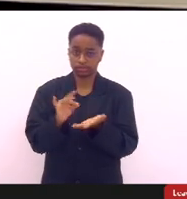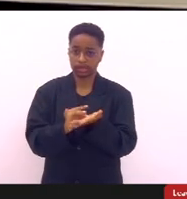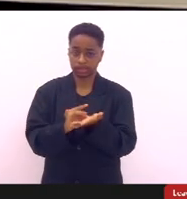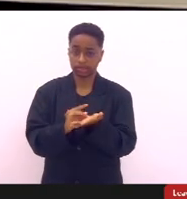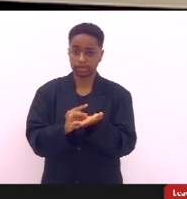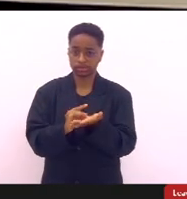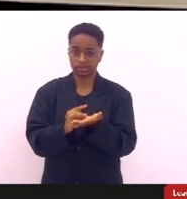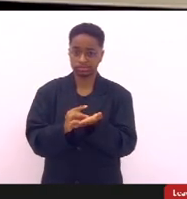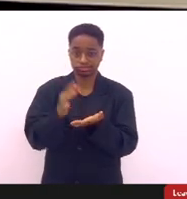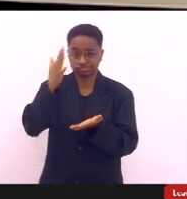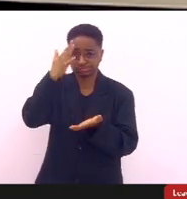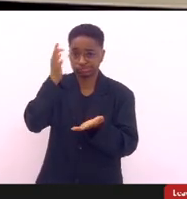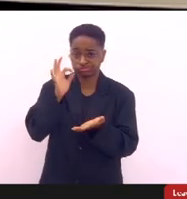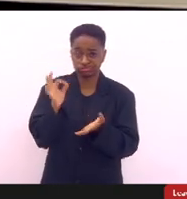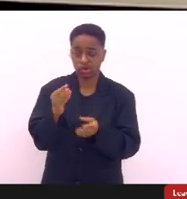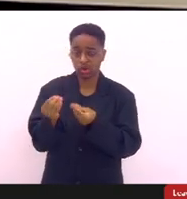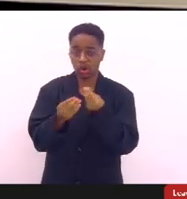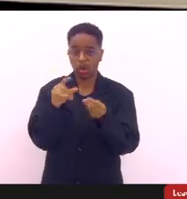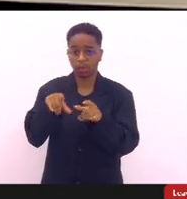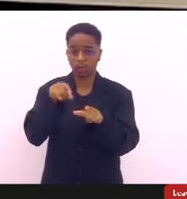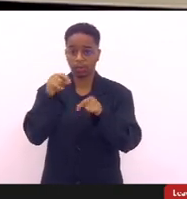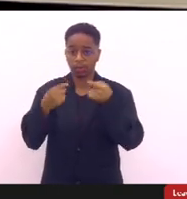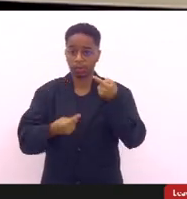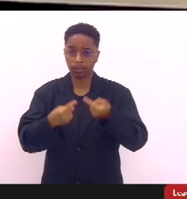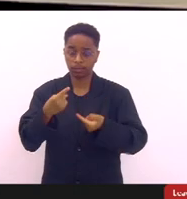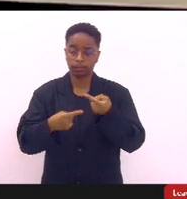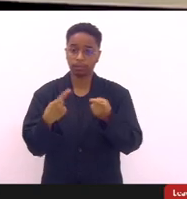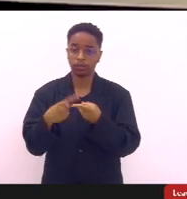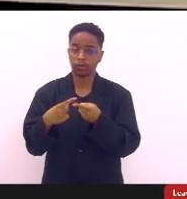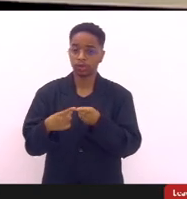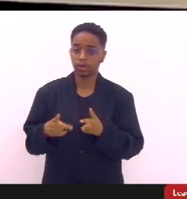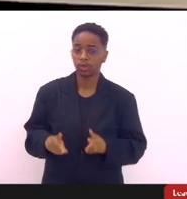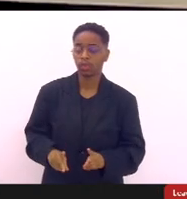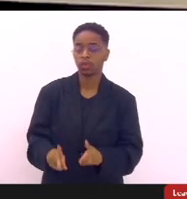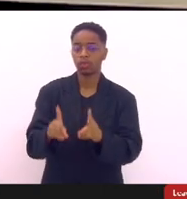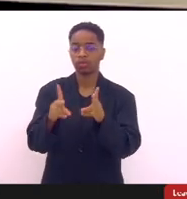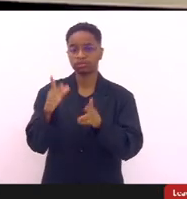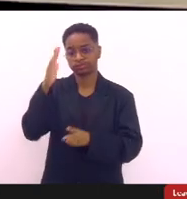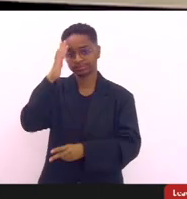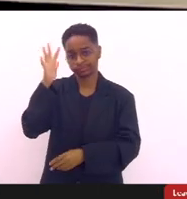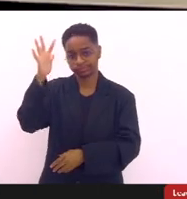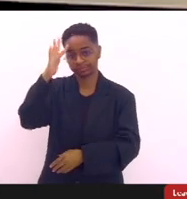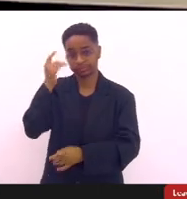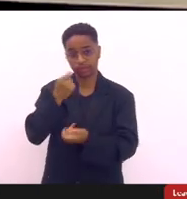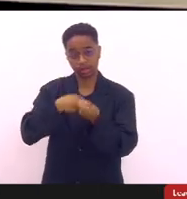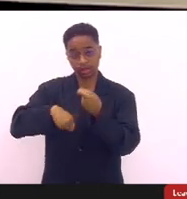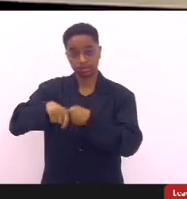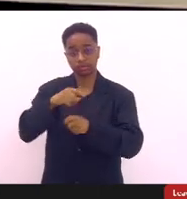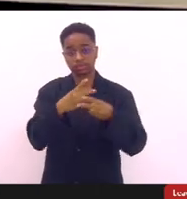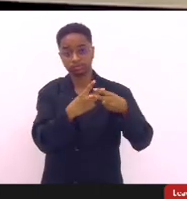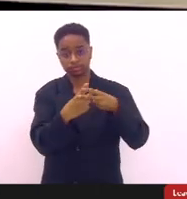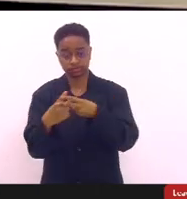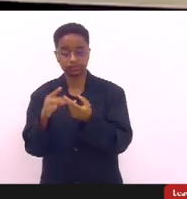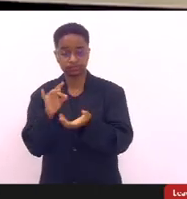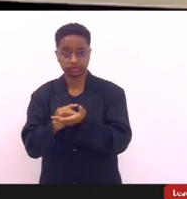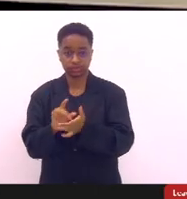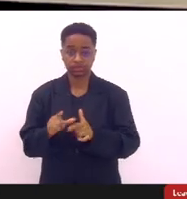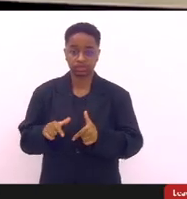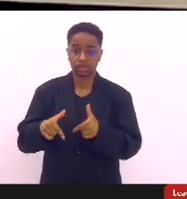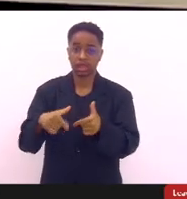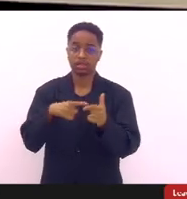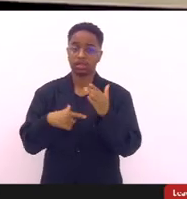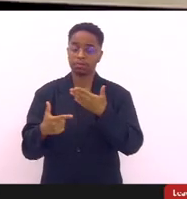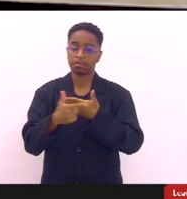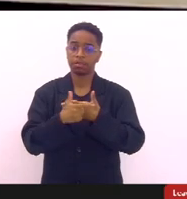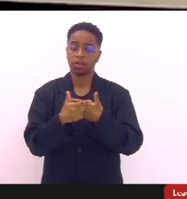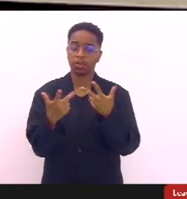realmente incompreensível a opção política por continuar imaginando que a administração penitenciária vai fazer o papel do SUS